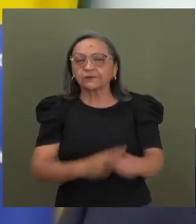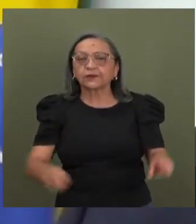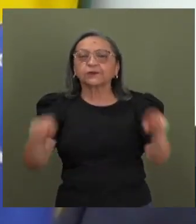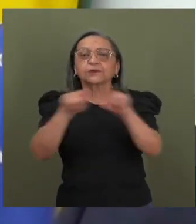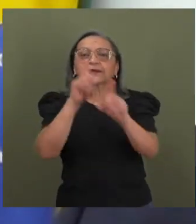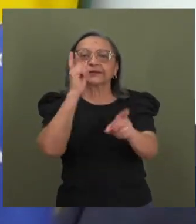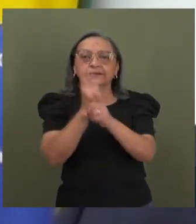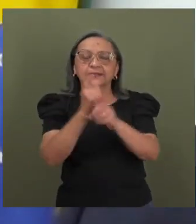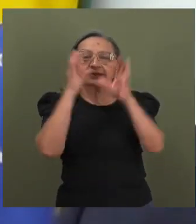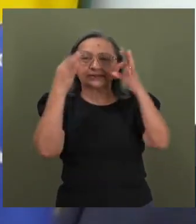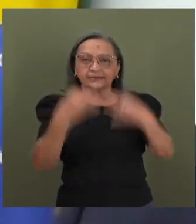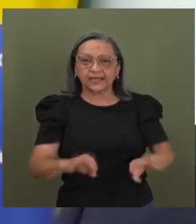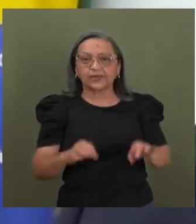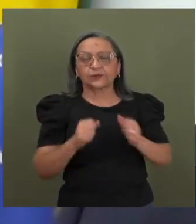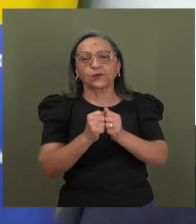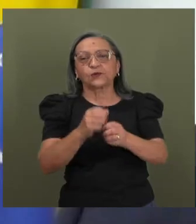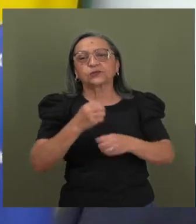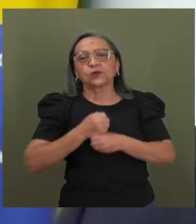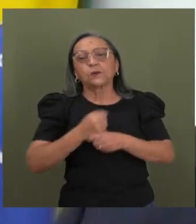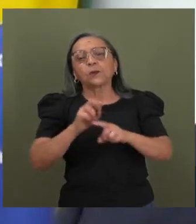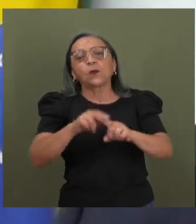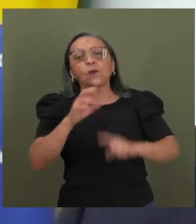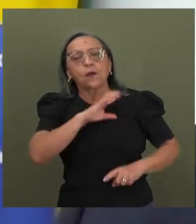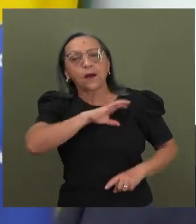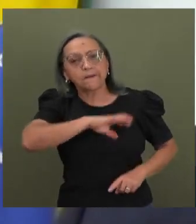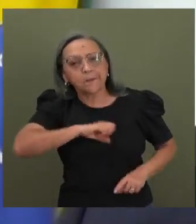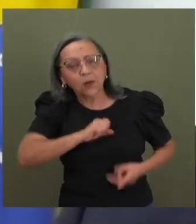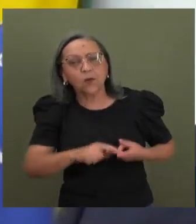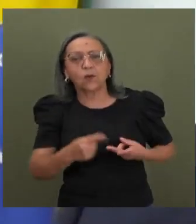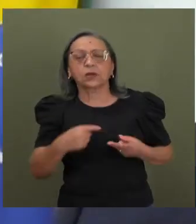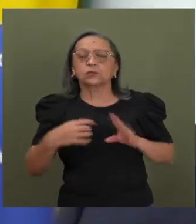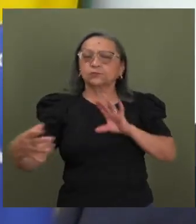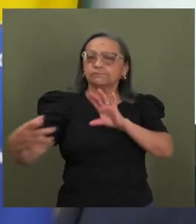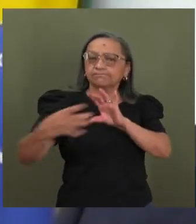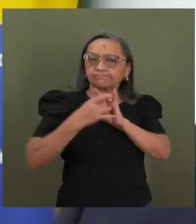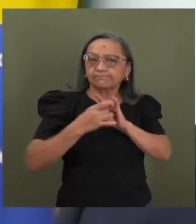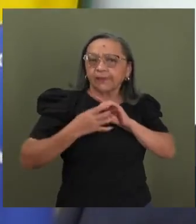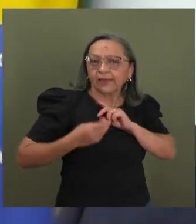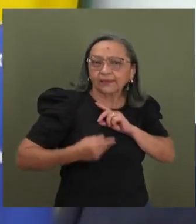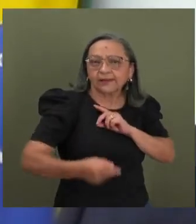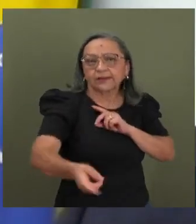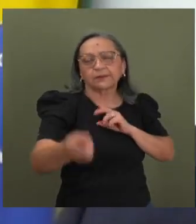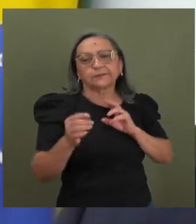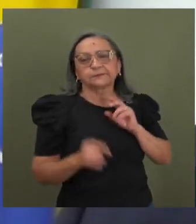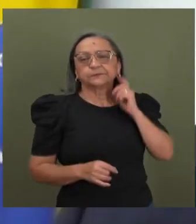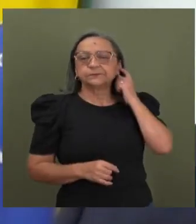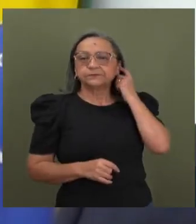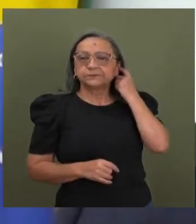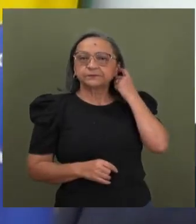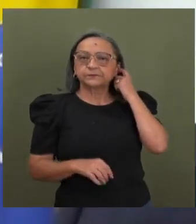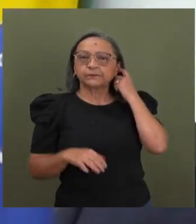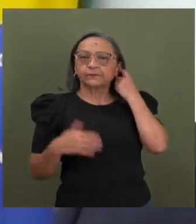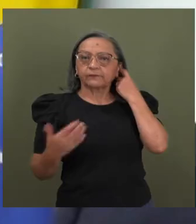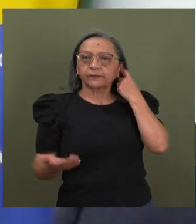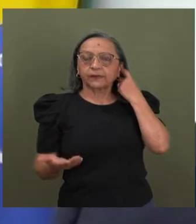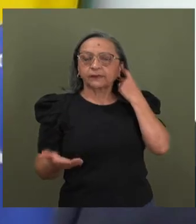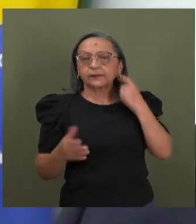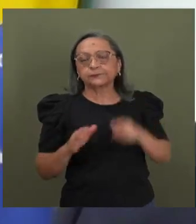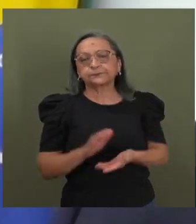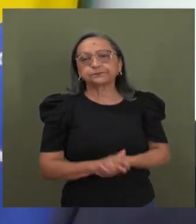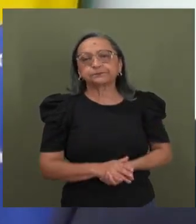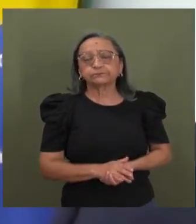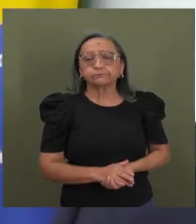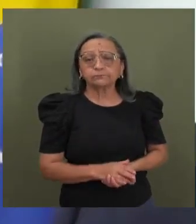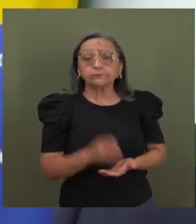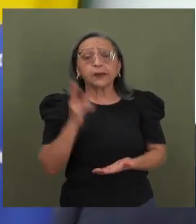certo com o Silvio pelo amor que nos liga eternamente, né? Então, presidente, no